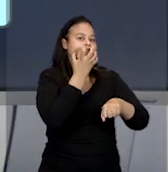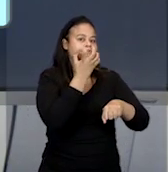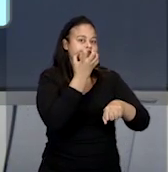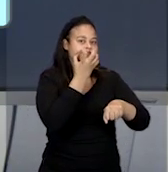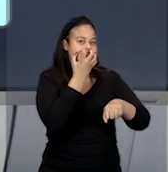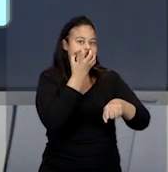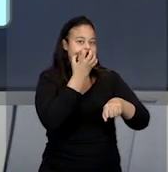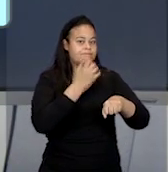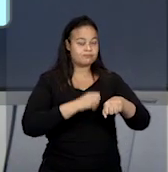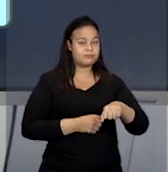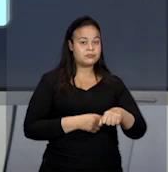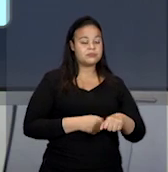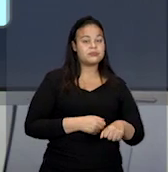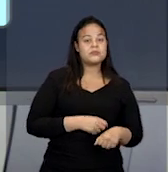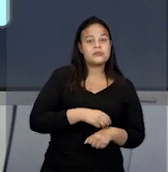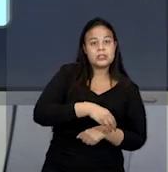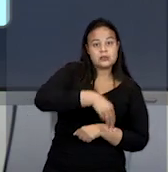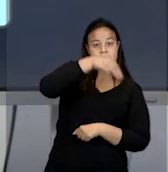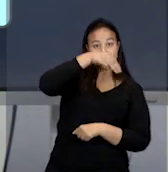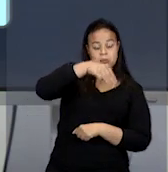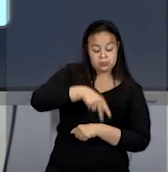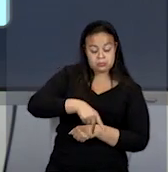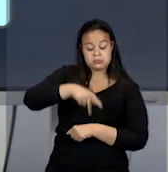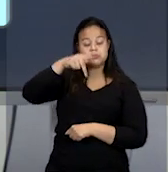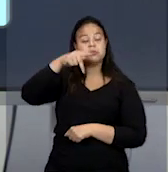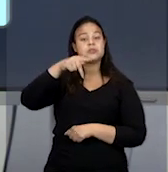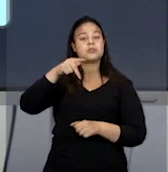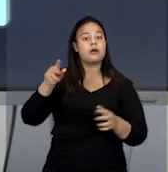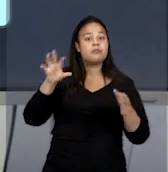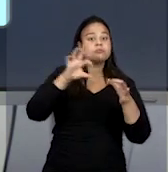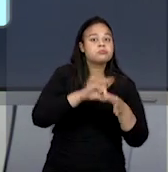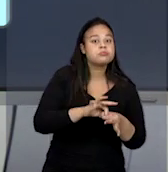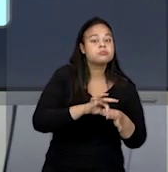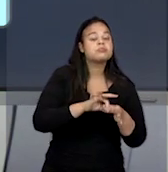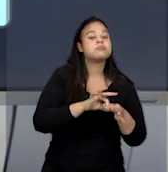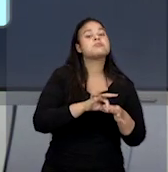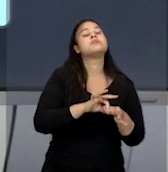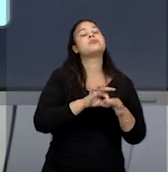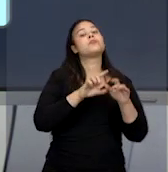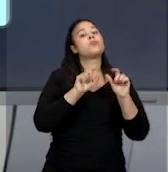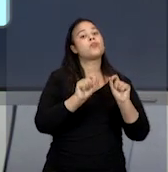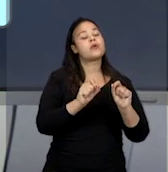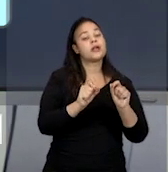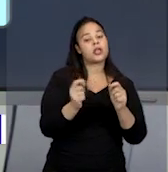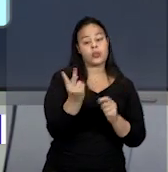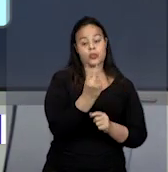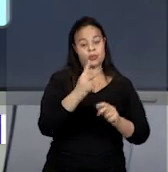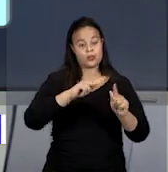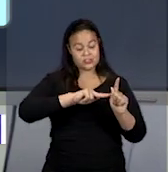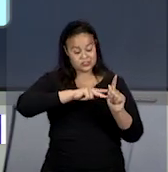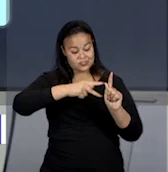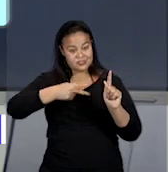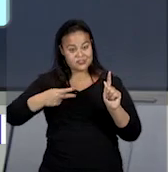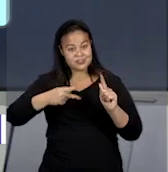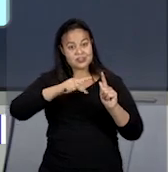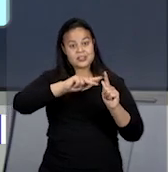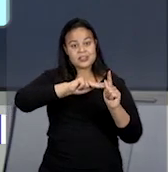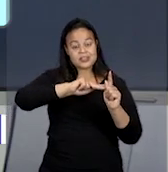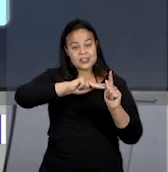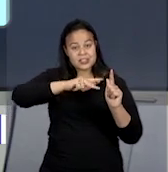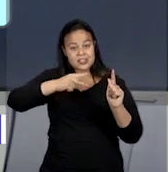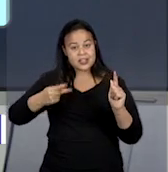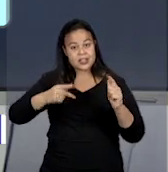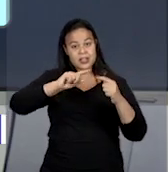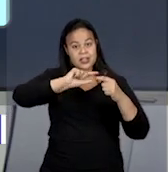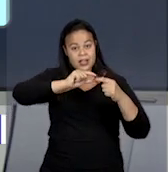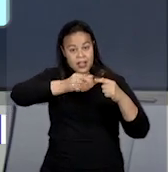Mzão quanto o gene Pzão, ele vai o quê? Fazer com que esses 2 genes se manifestem para